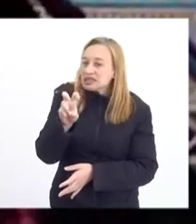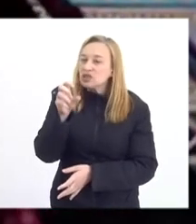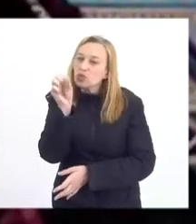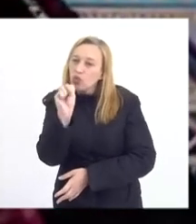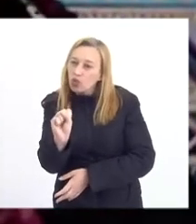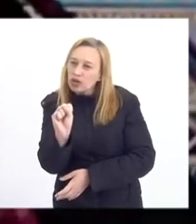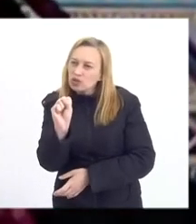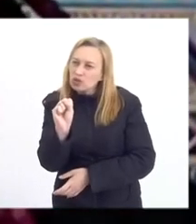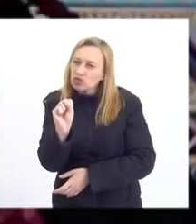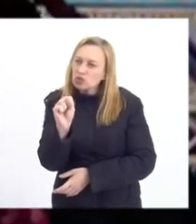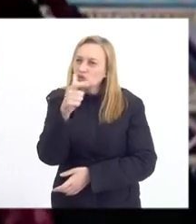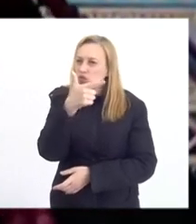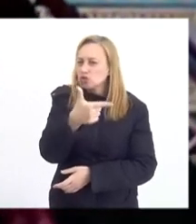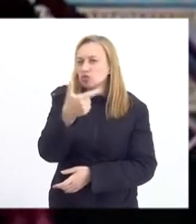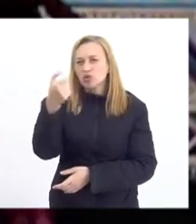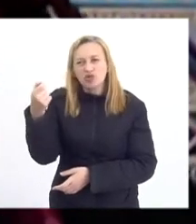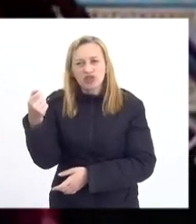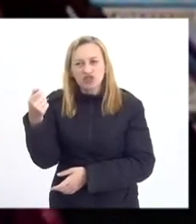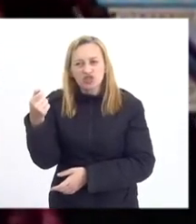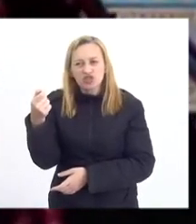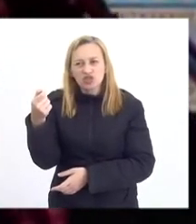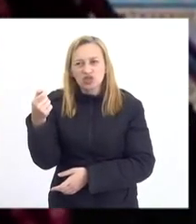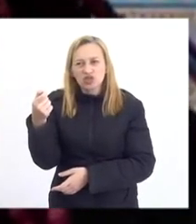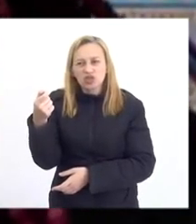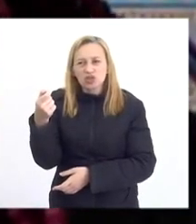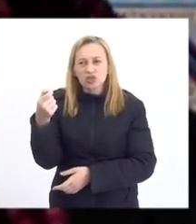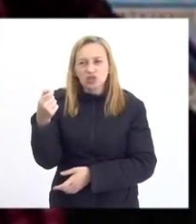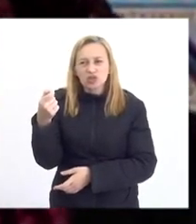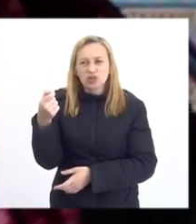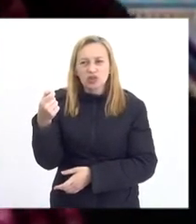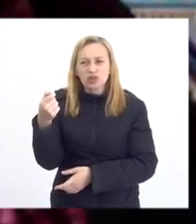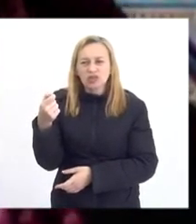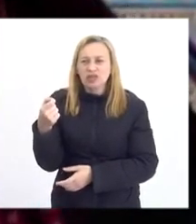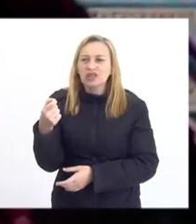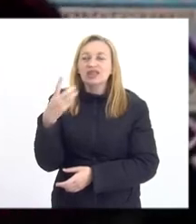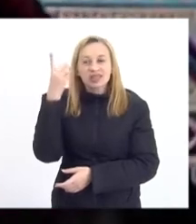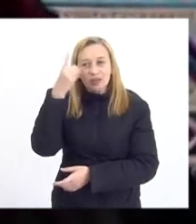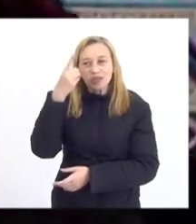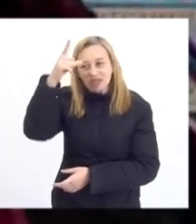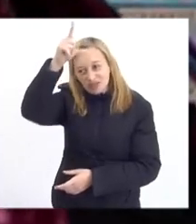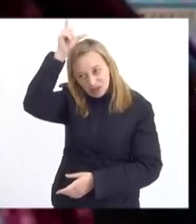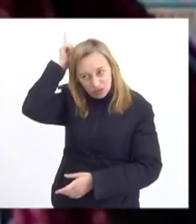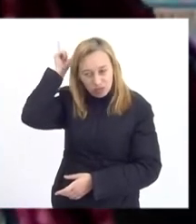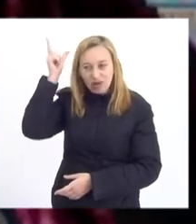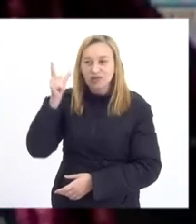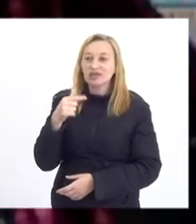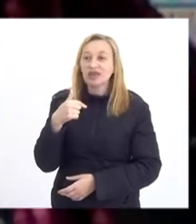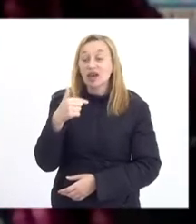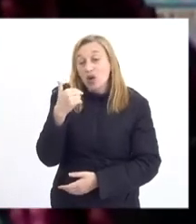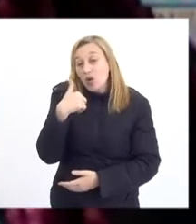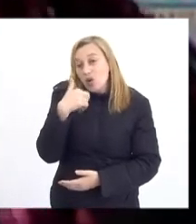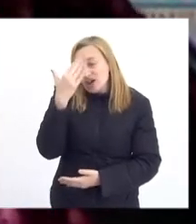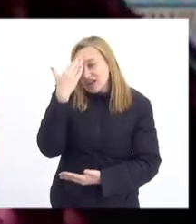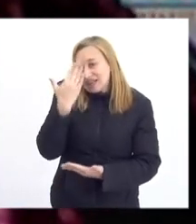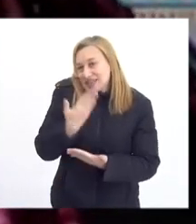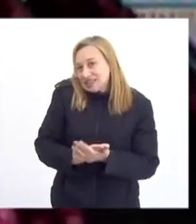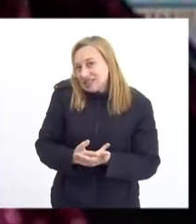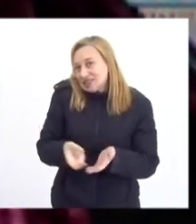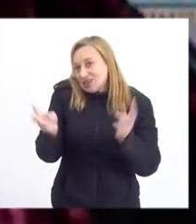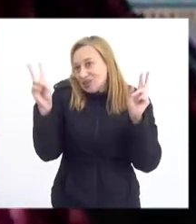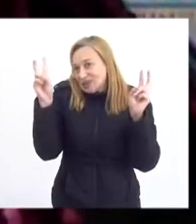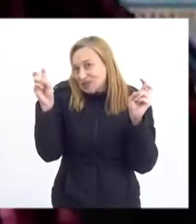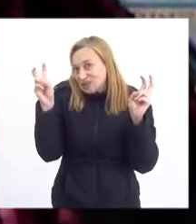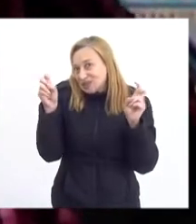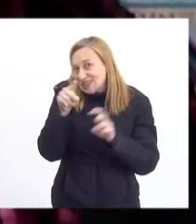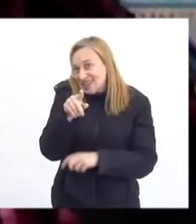3258 de 2020, de autoria do deputado Luiz Paulo. Acredito que era sobre isso que